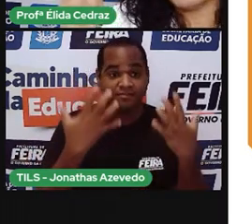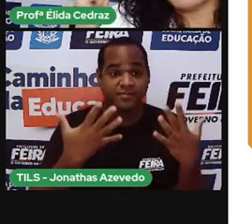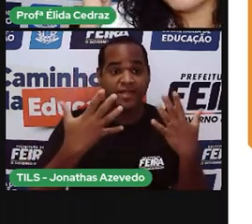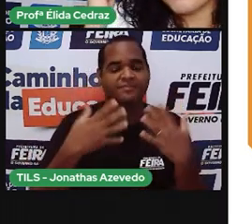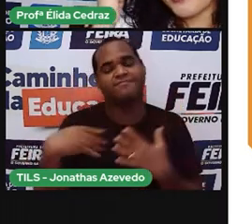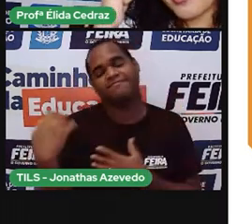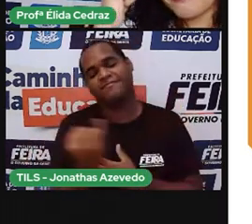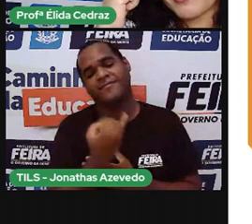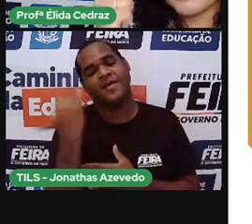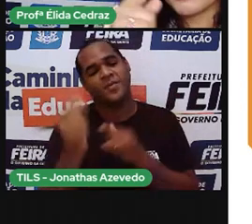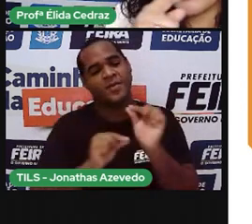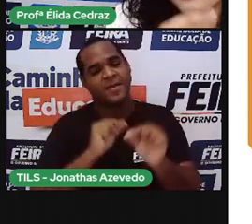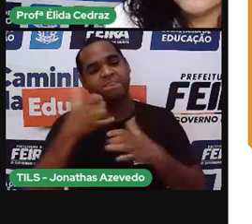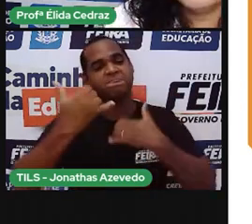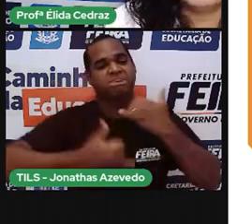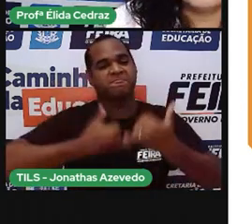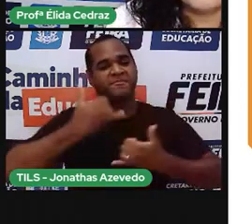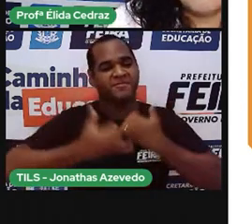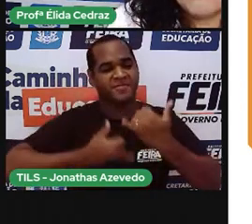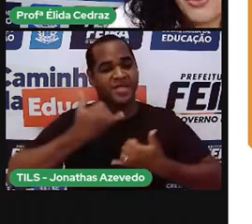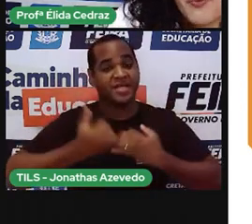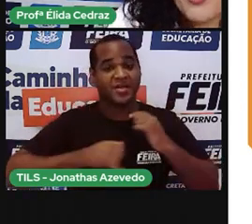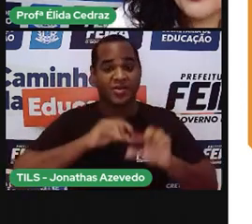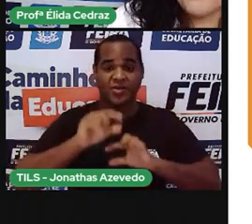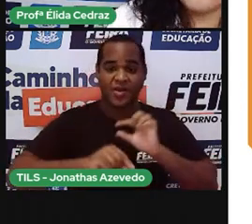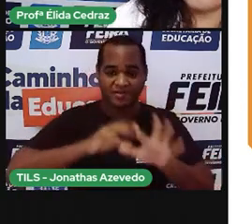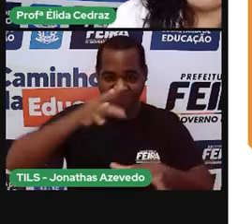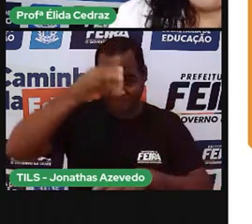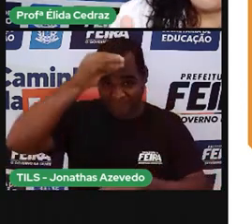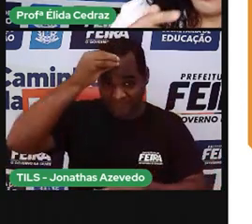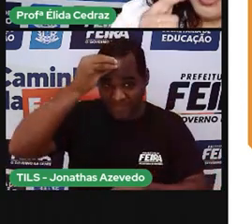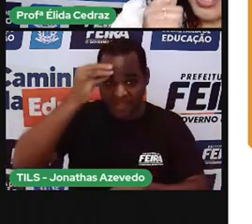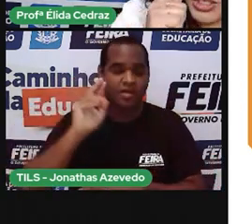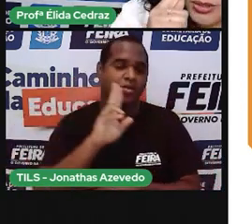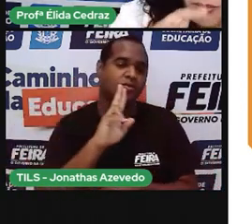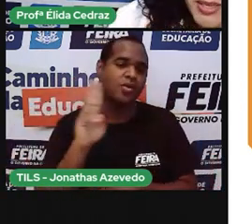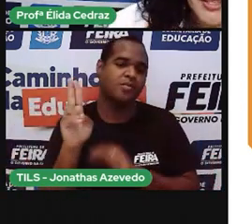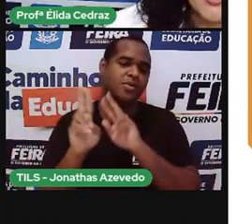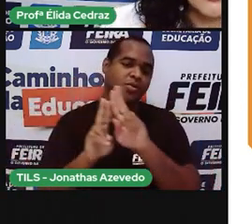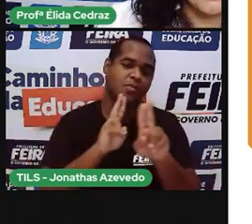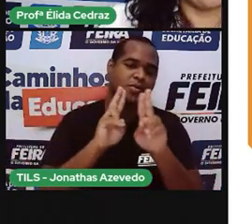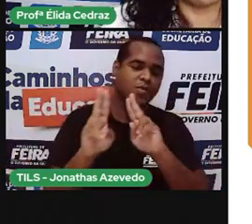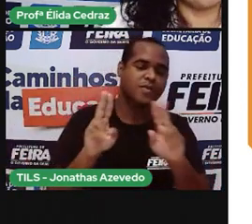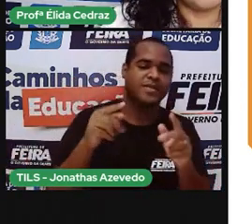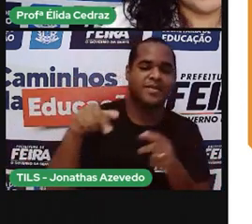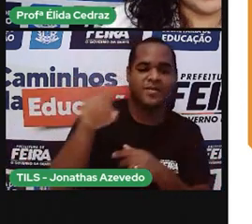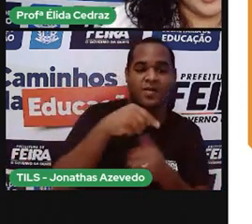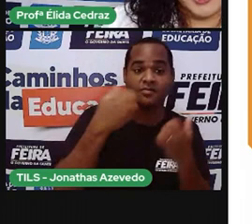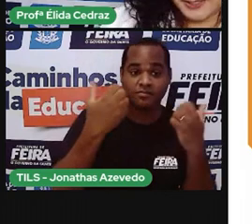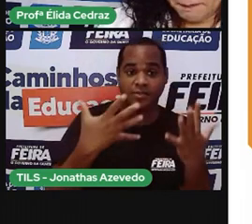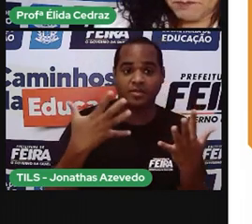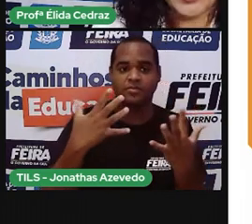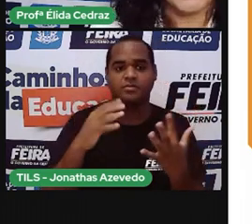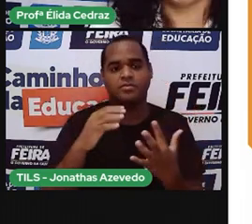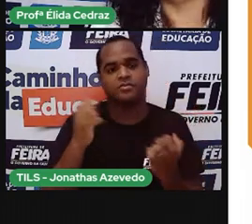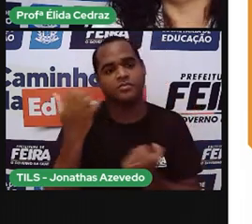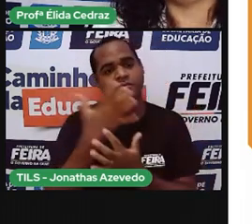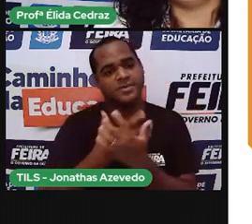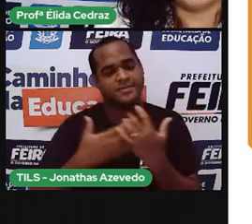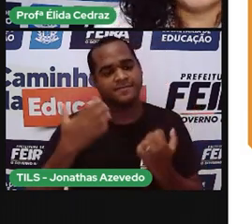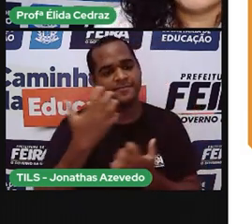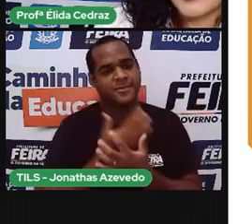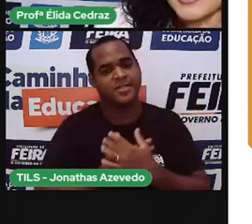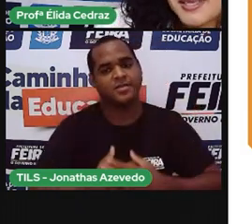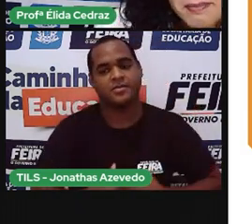para ver se você realmente gravou o nome dos instrumentos musicais.